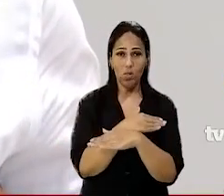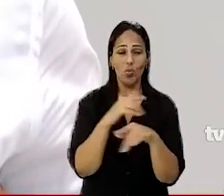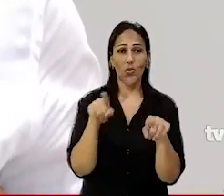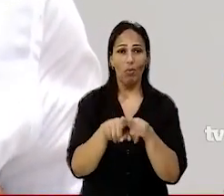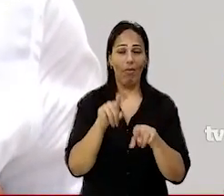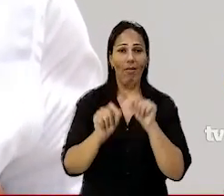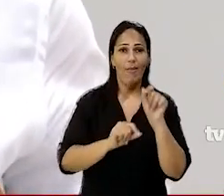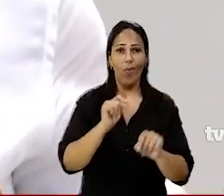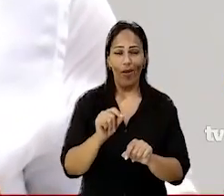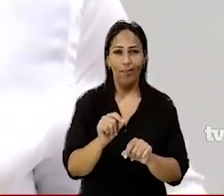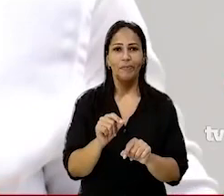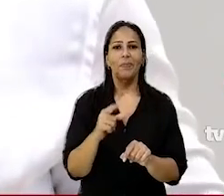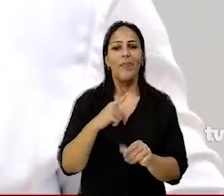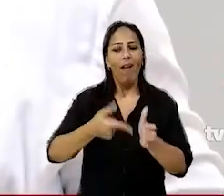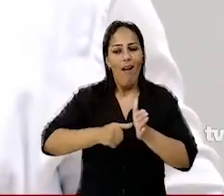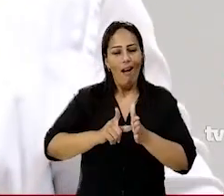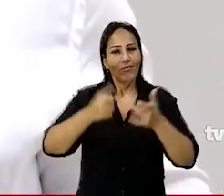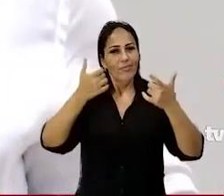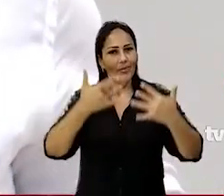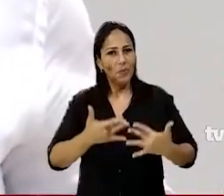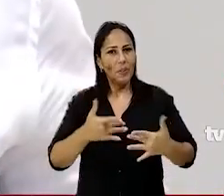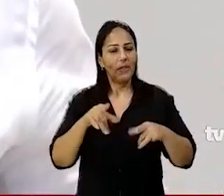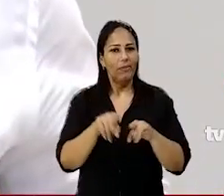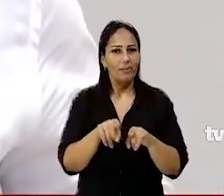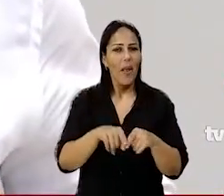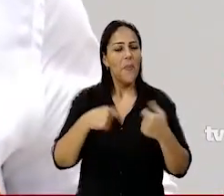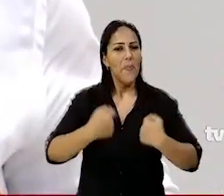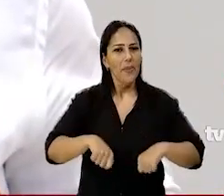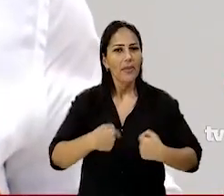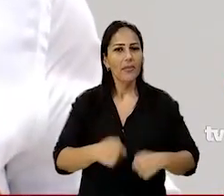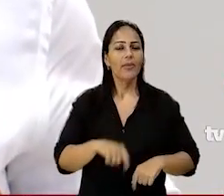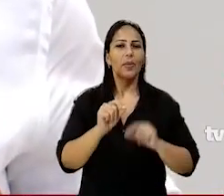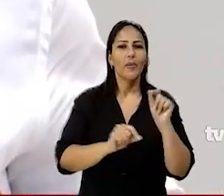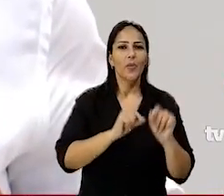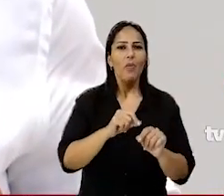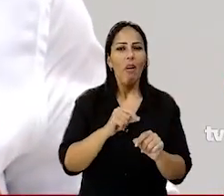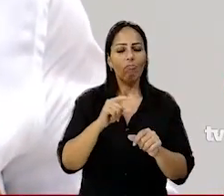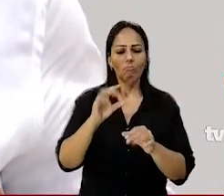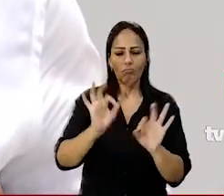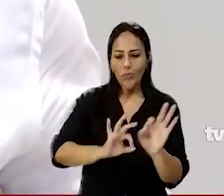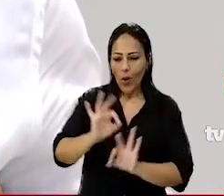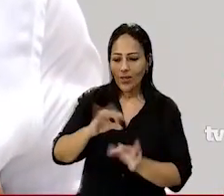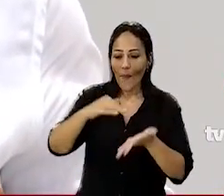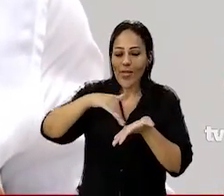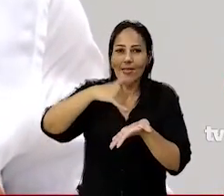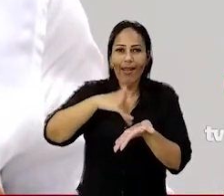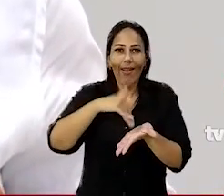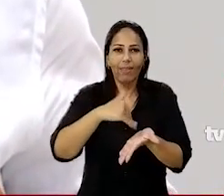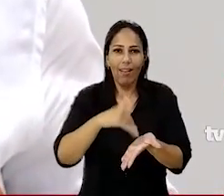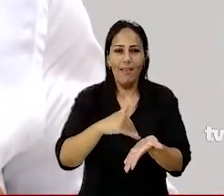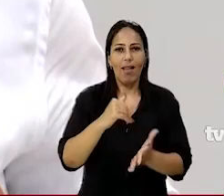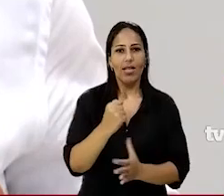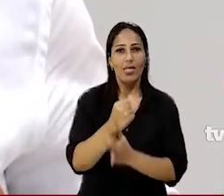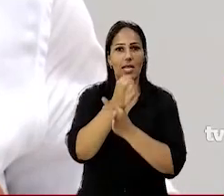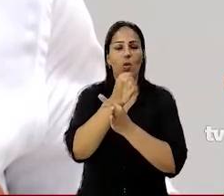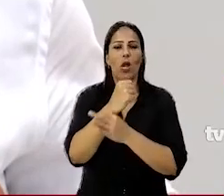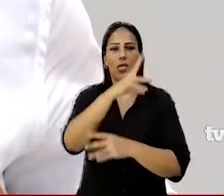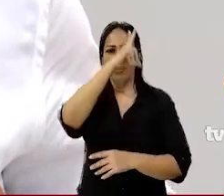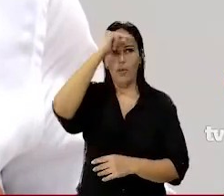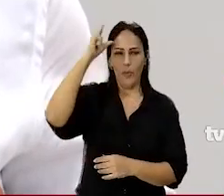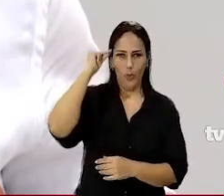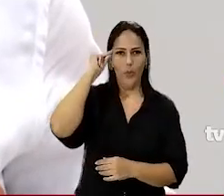Já no trânsito, como a gente já tinha falado no bloco anterior, é preciso, sim, criar a Secretaria de Segurança